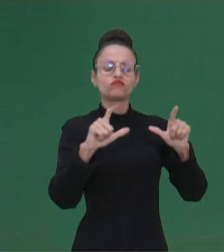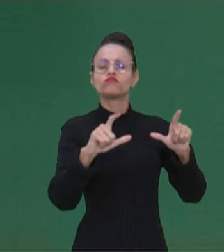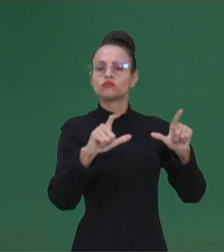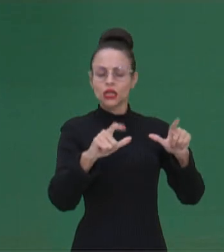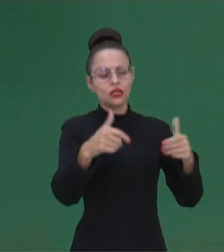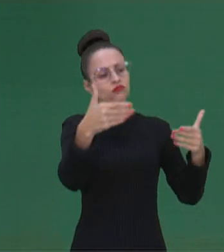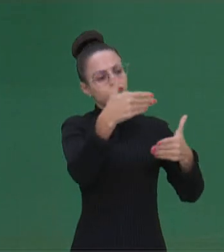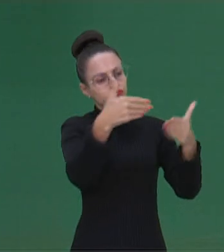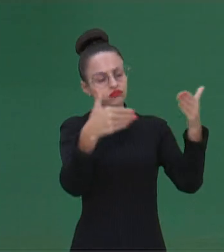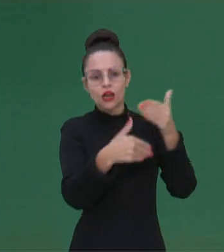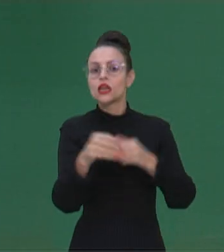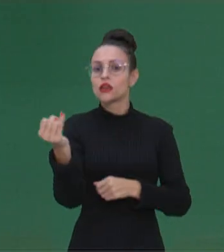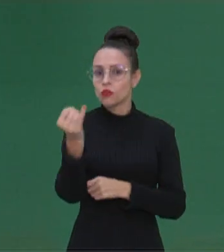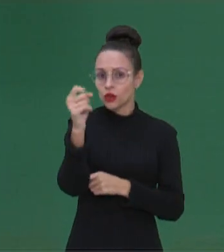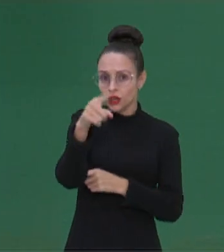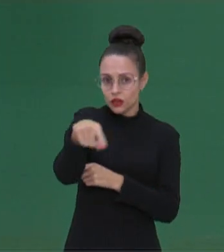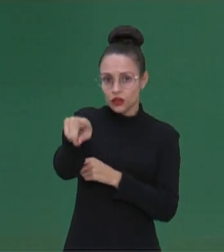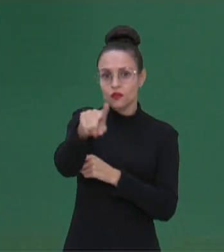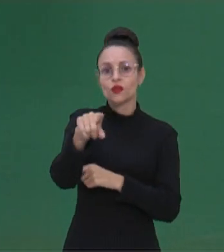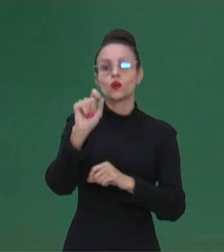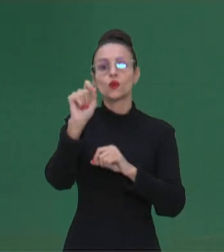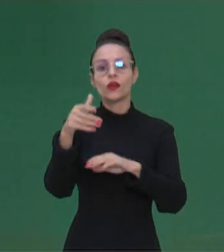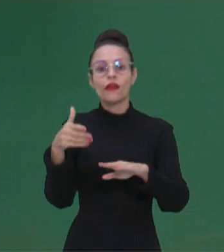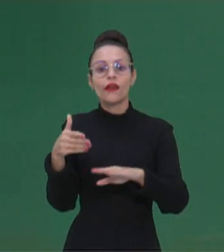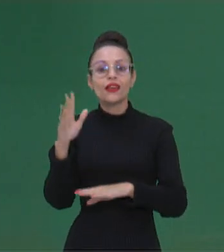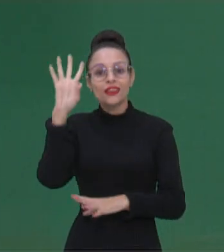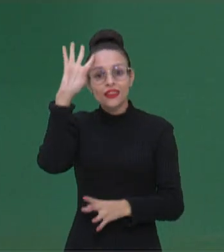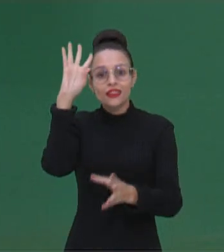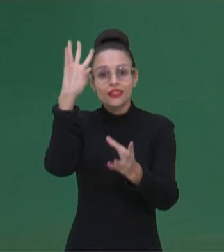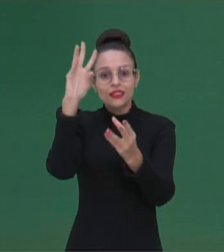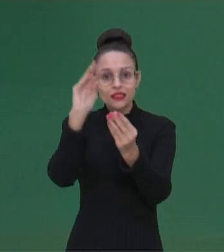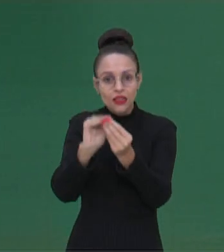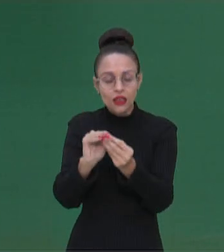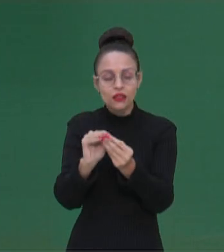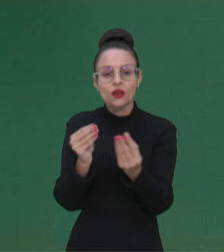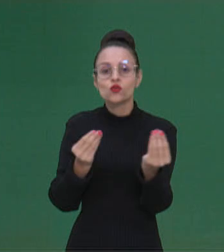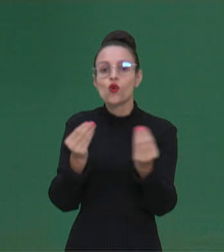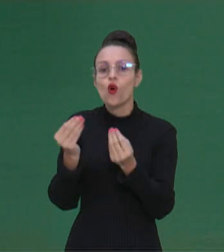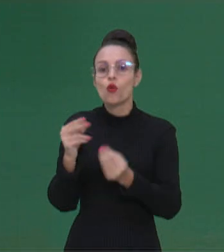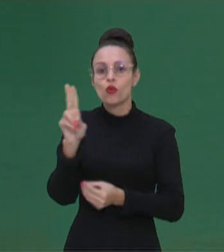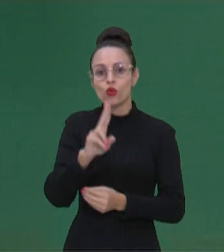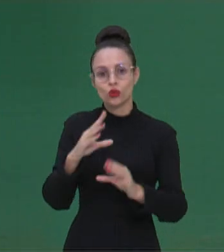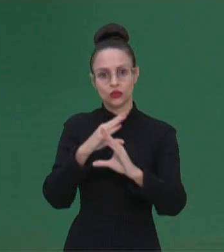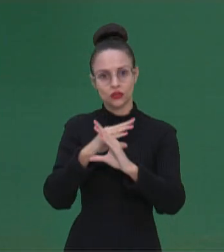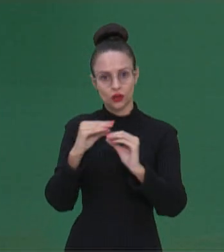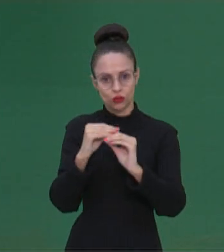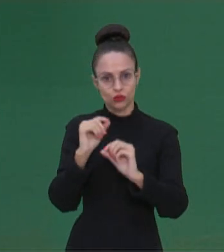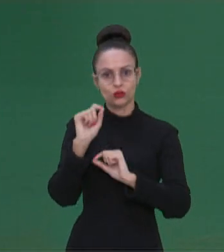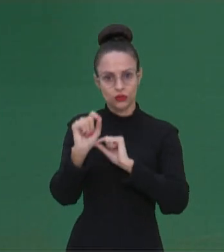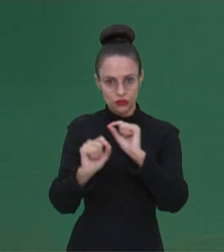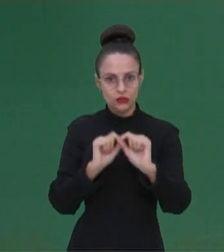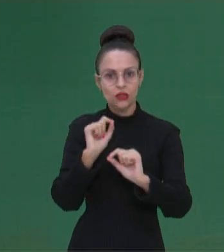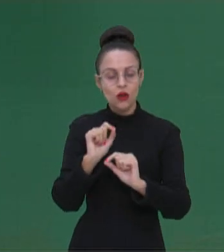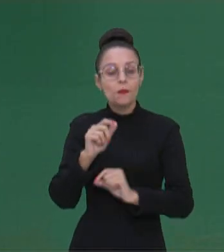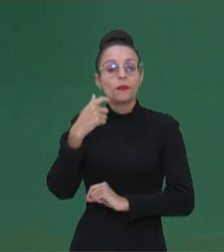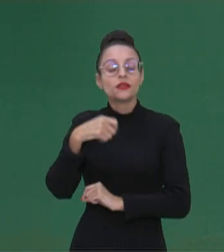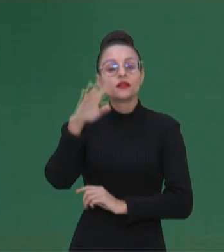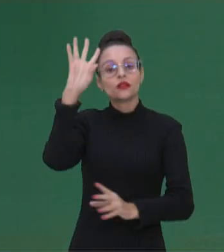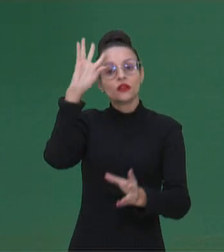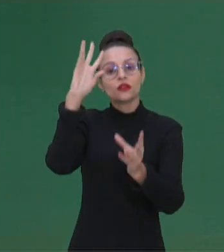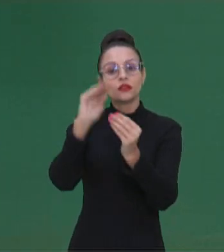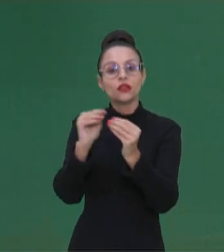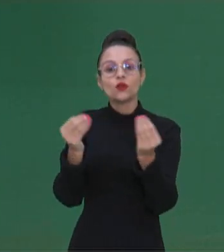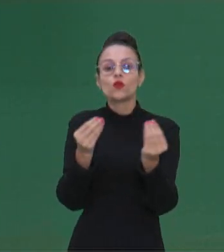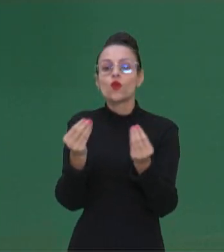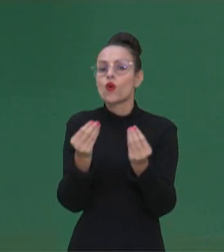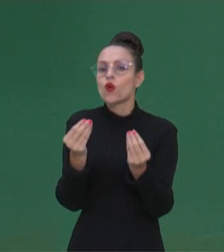vocês façam o quê? Que vocês entendam o uso, né? Muito mais do que qualquer outra coisa, é preciso entender